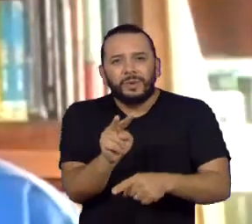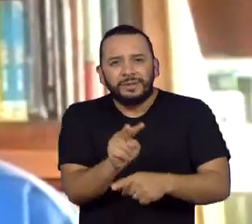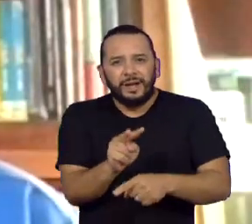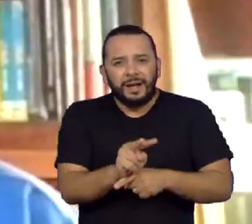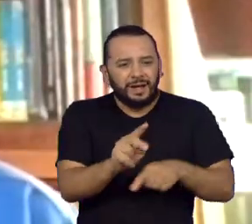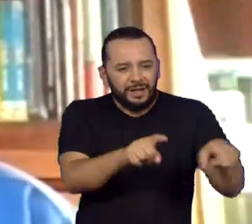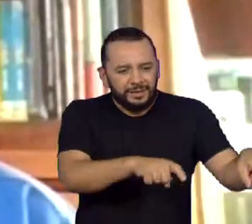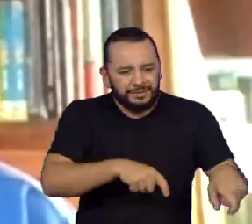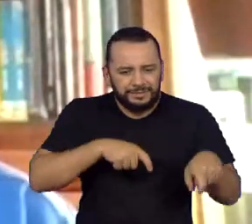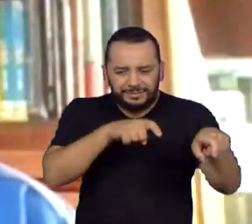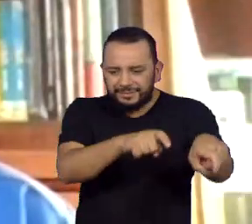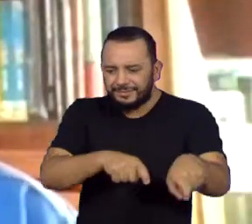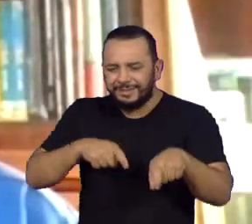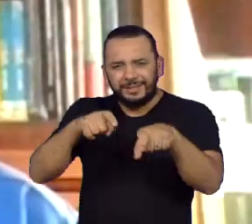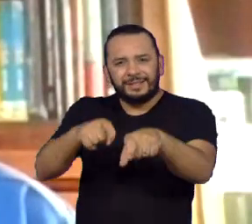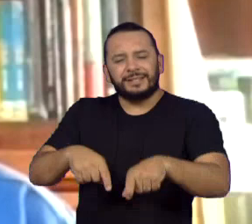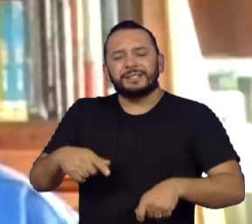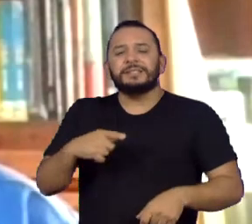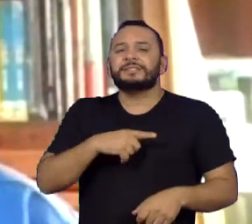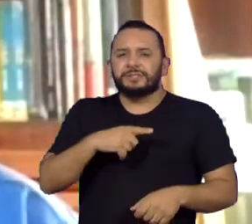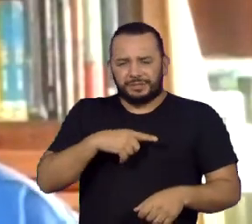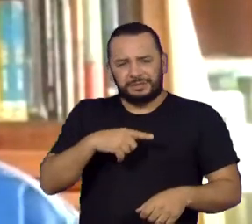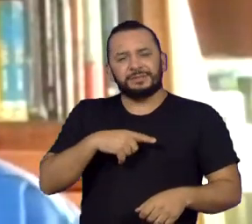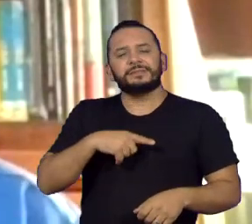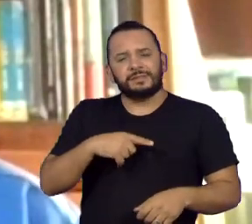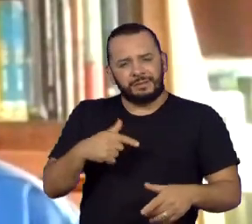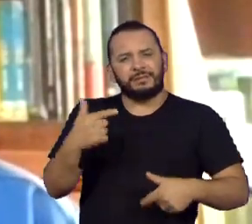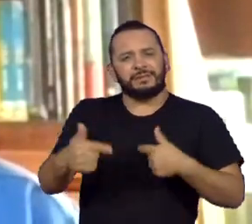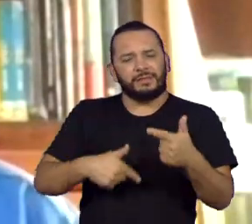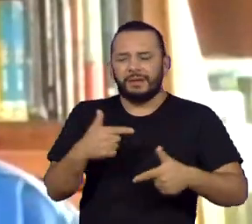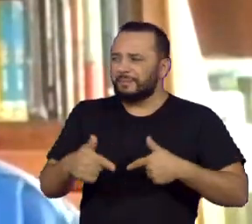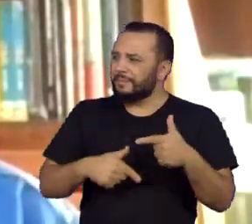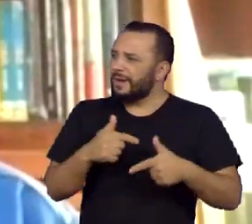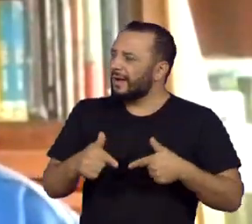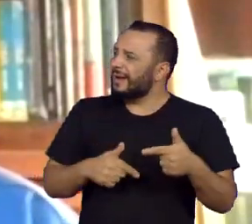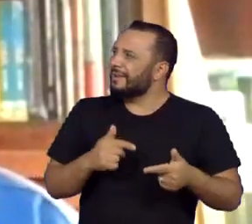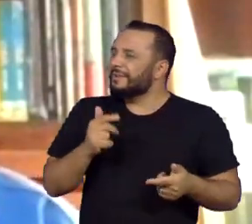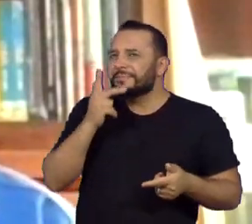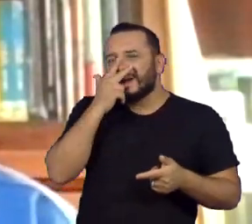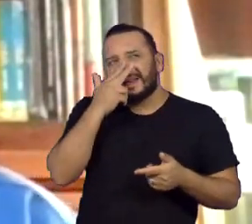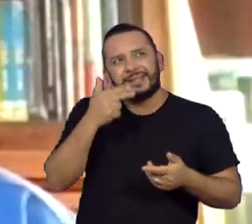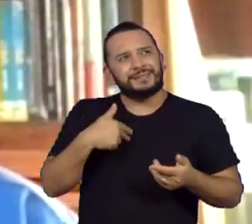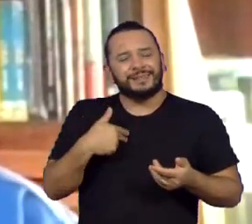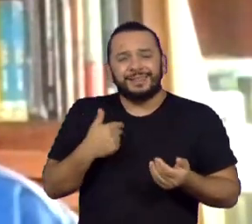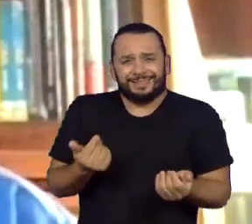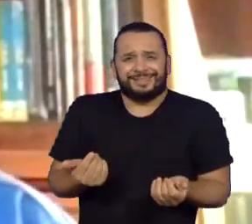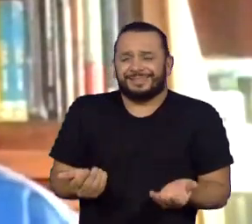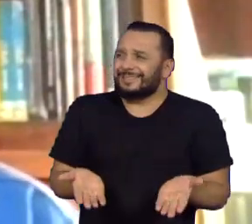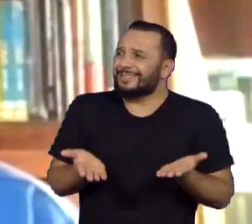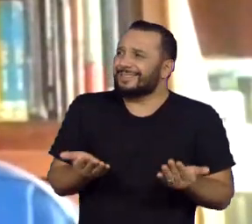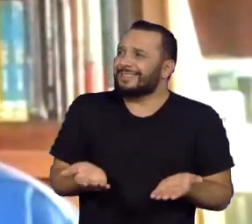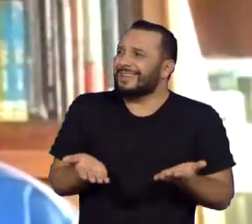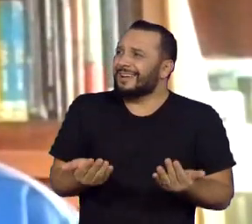tinha algumas atividades também pouco